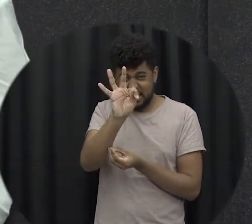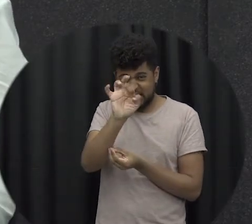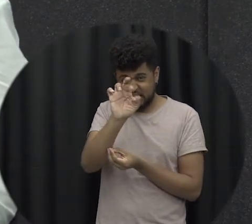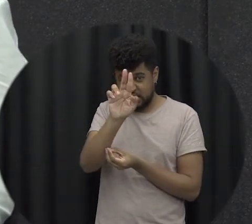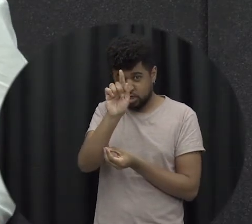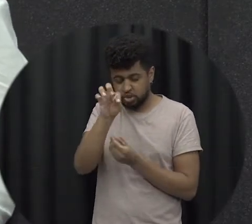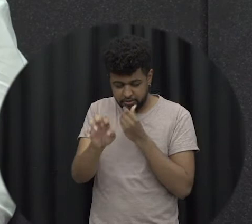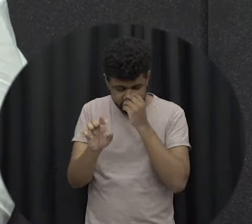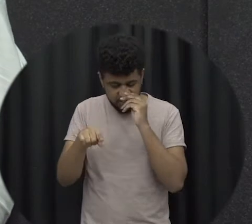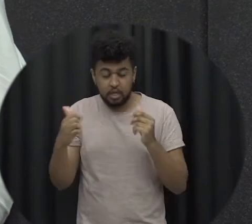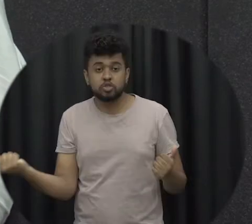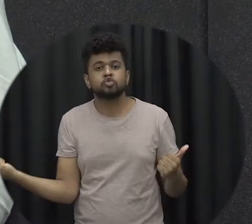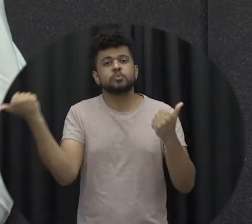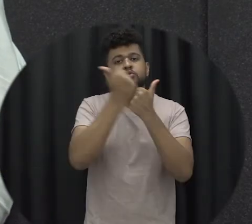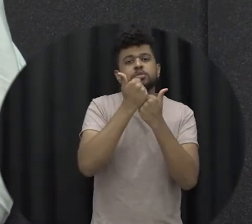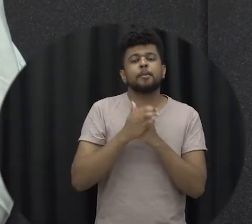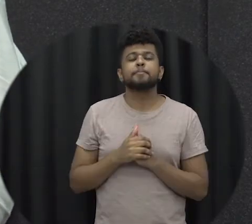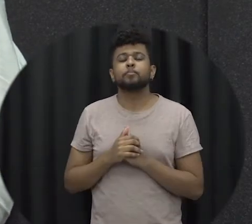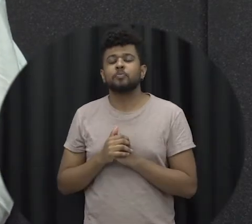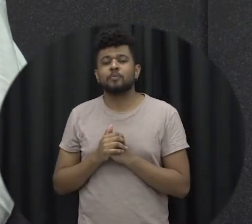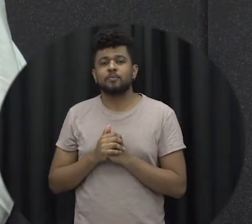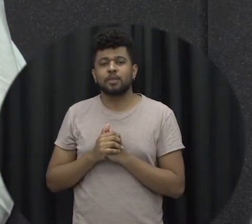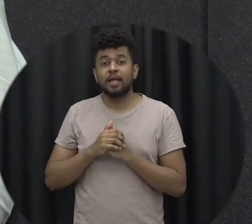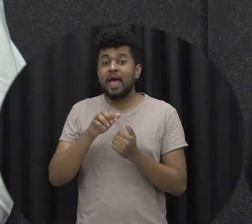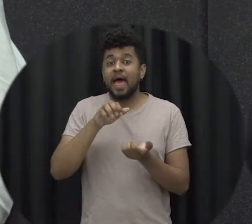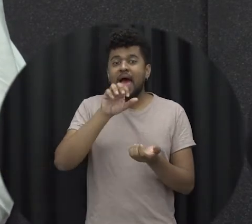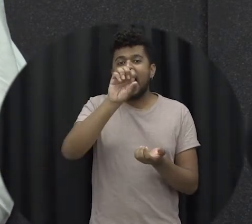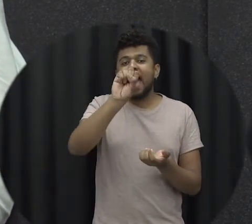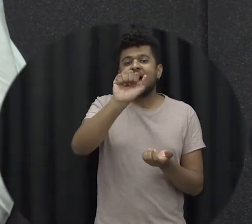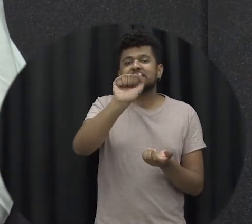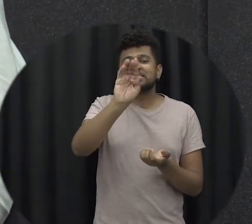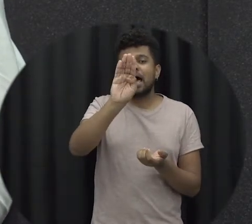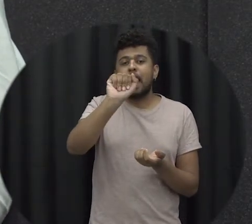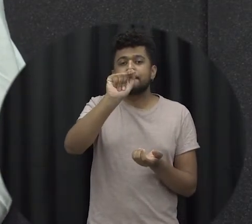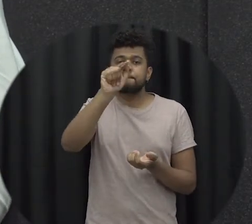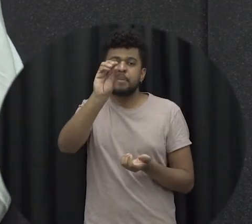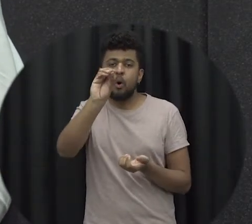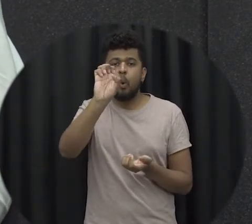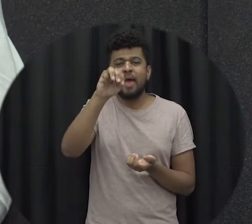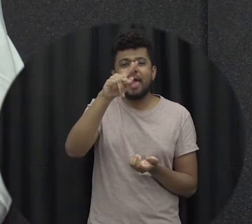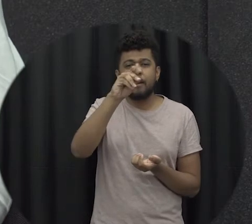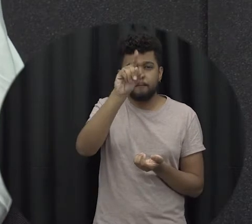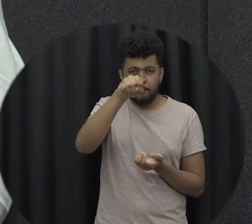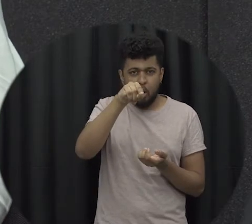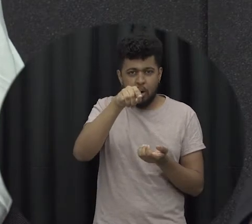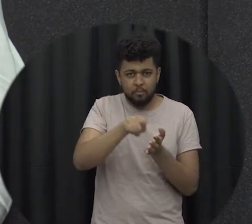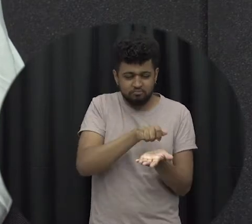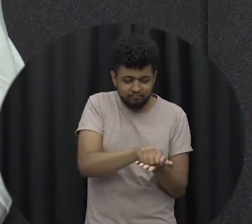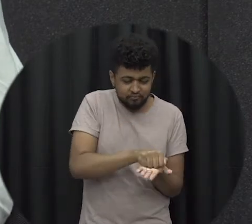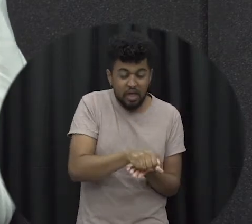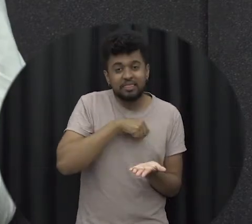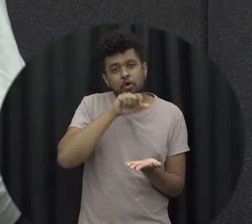É uma substituição. Então, o sabão em pó, né, que a gente usa, ela tem uma enzima que chama